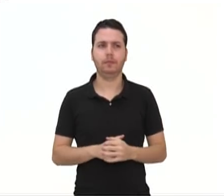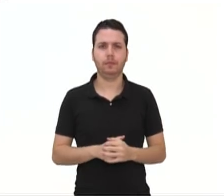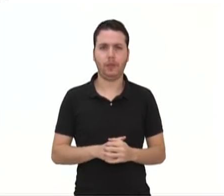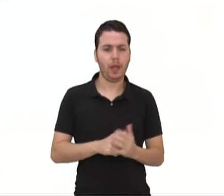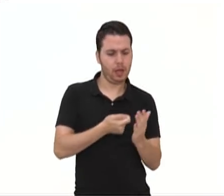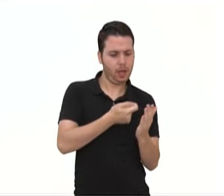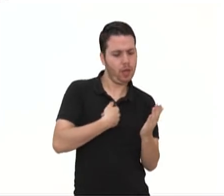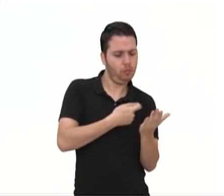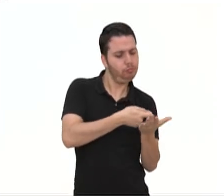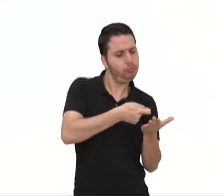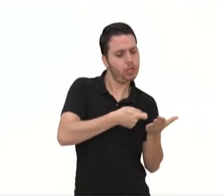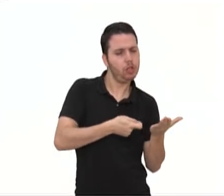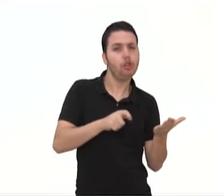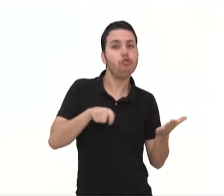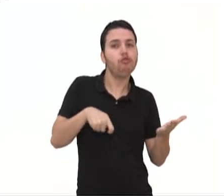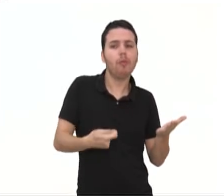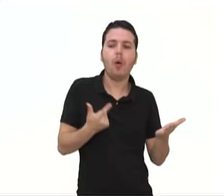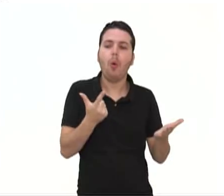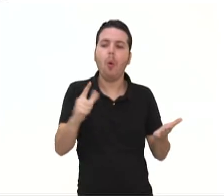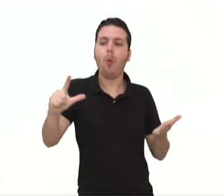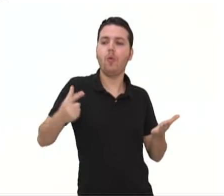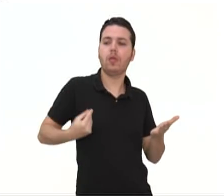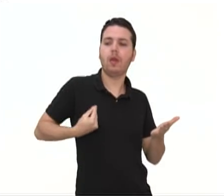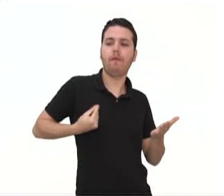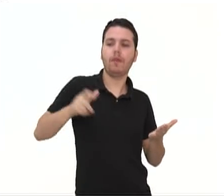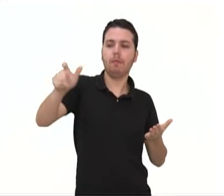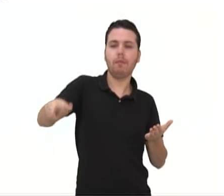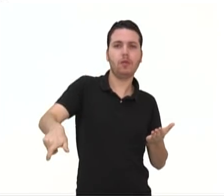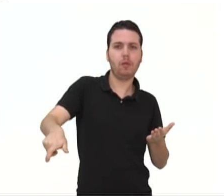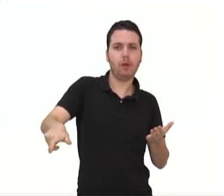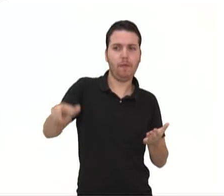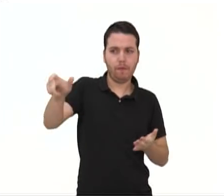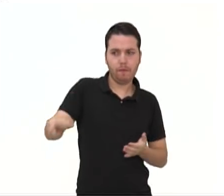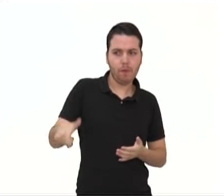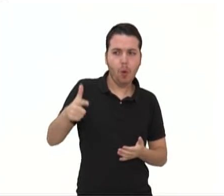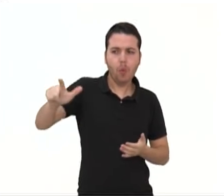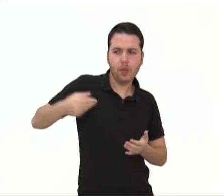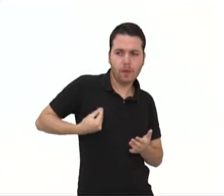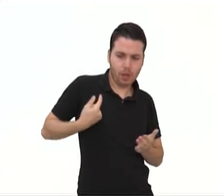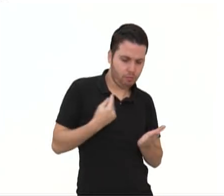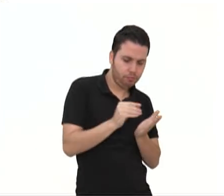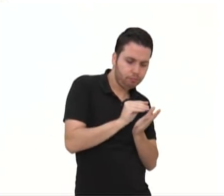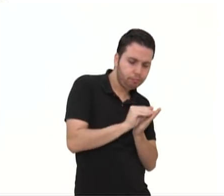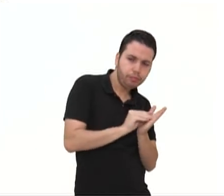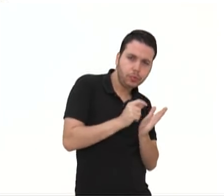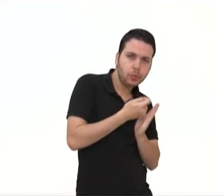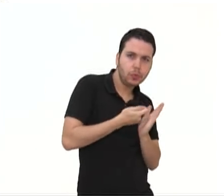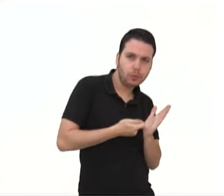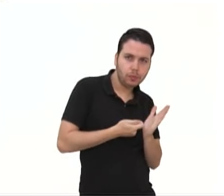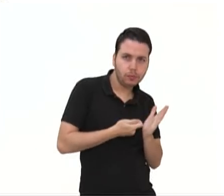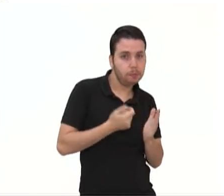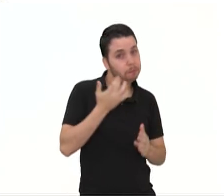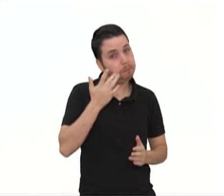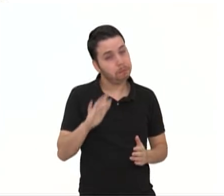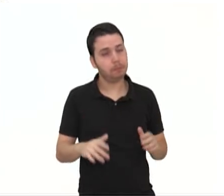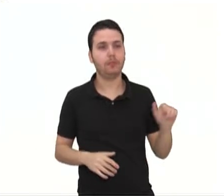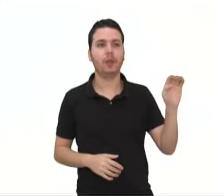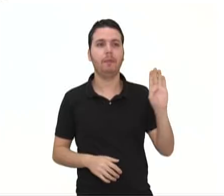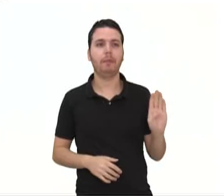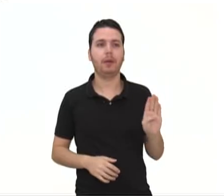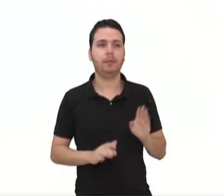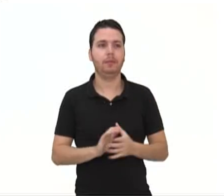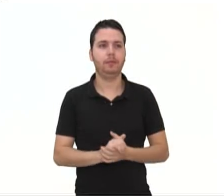Escrever sobre a vida de outra pessoa? Não sei. Vamos ver a letra B. Letra